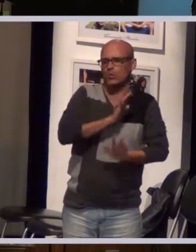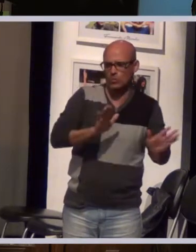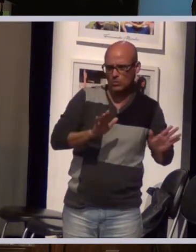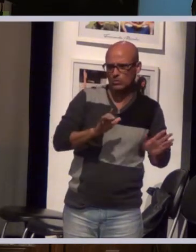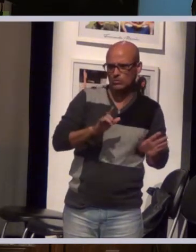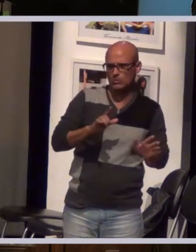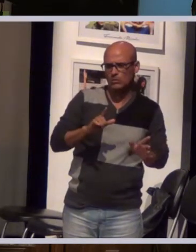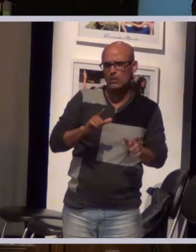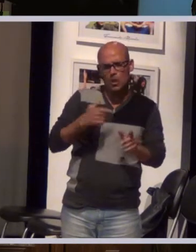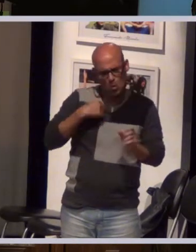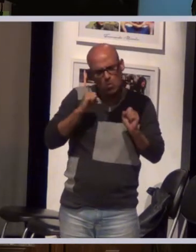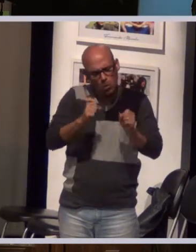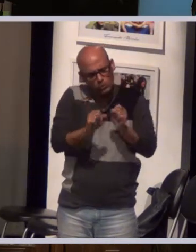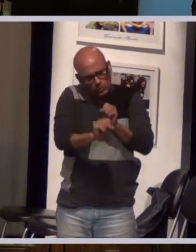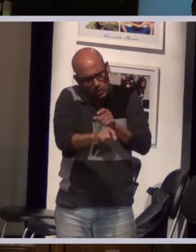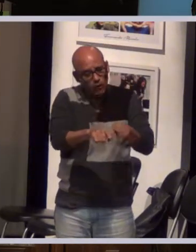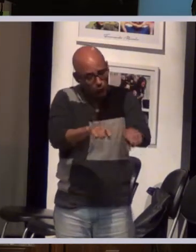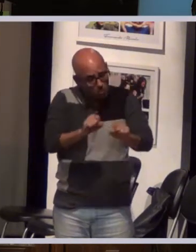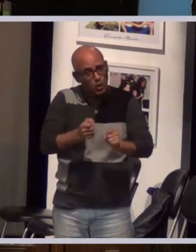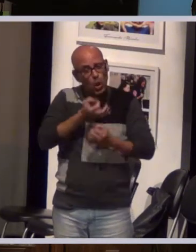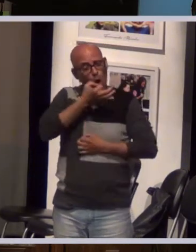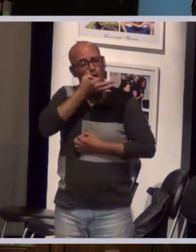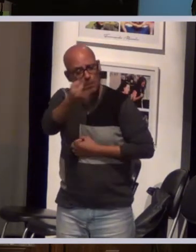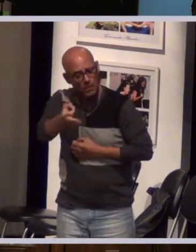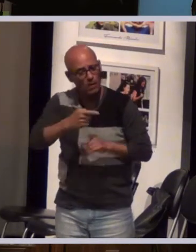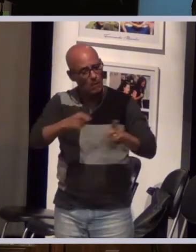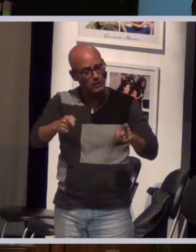mas sem faltar com respeito ao professor.